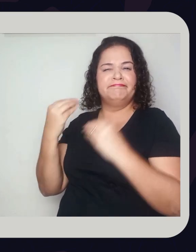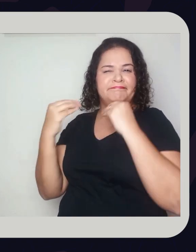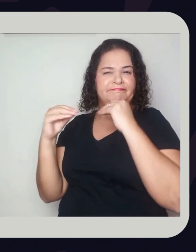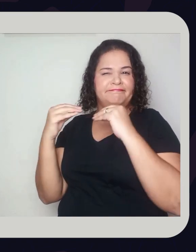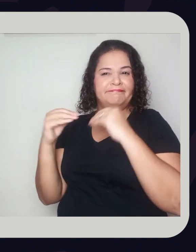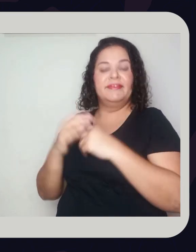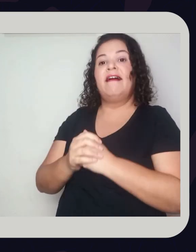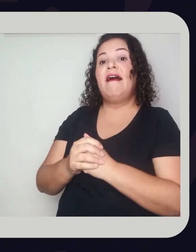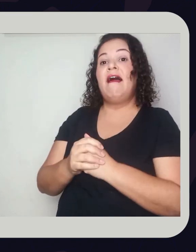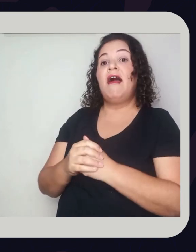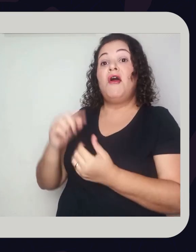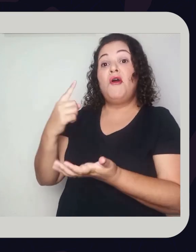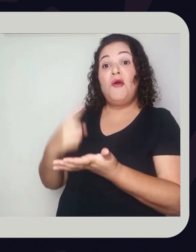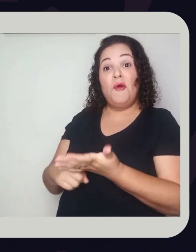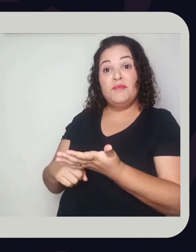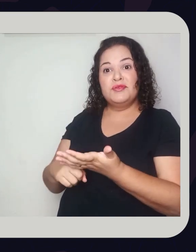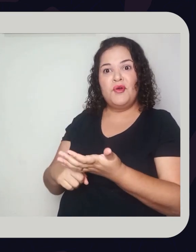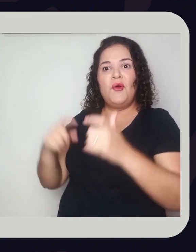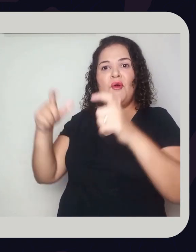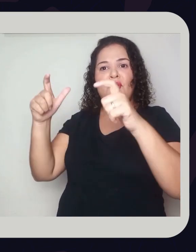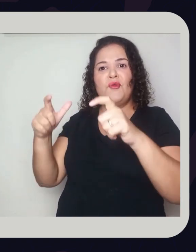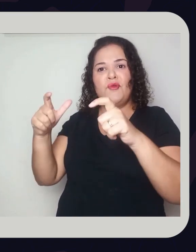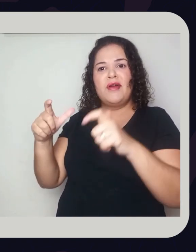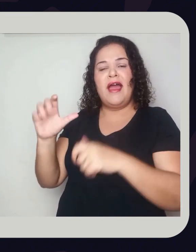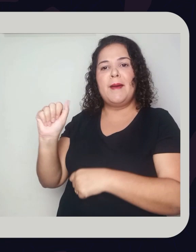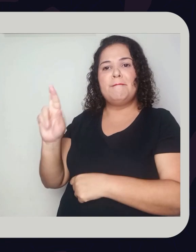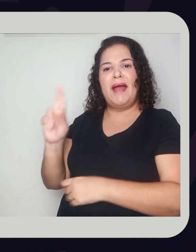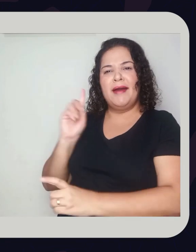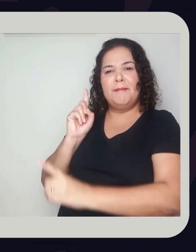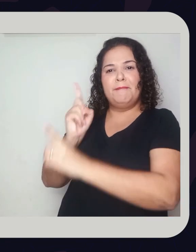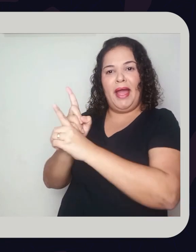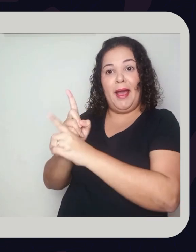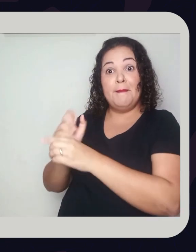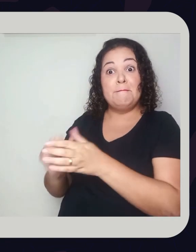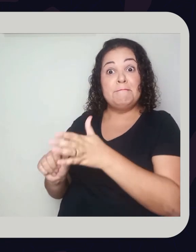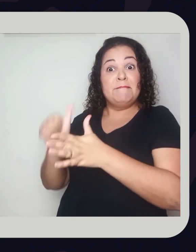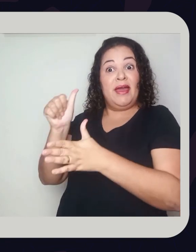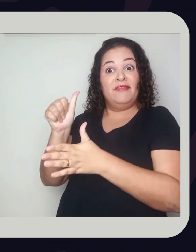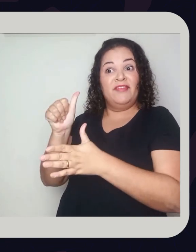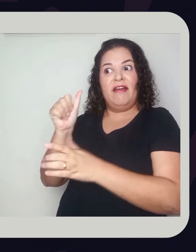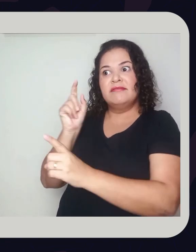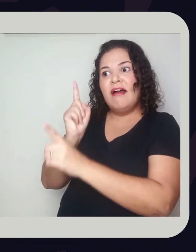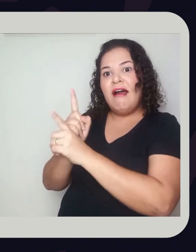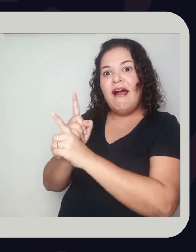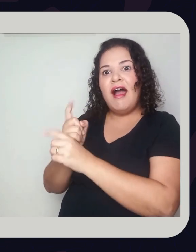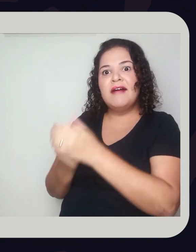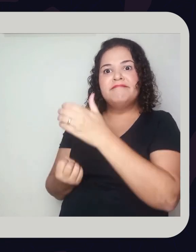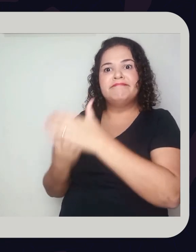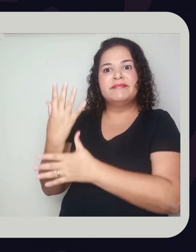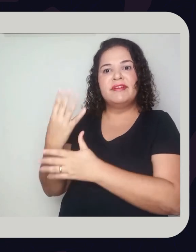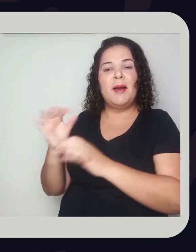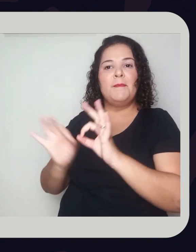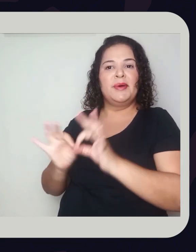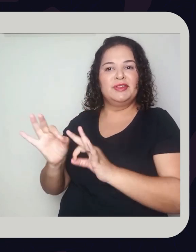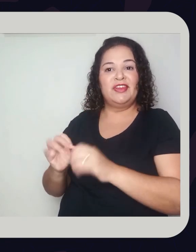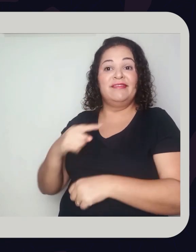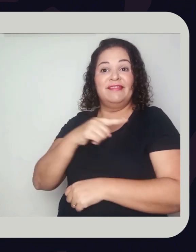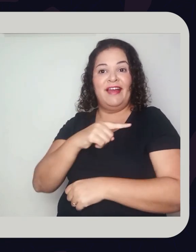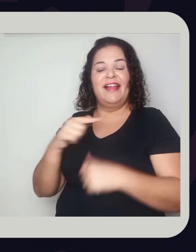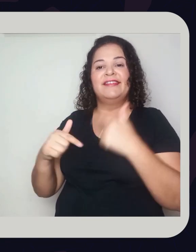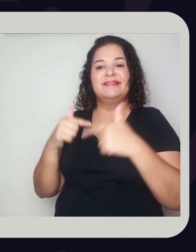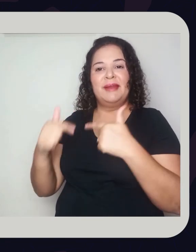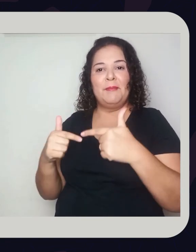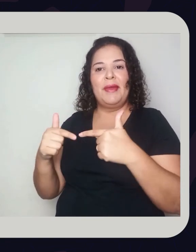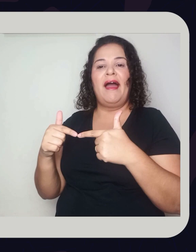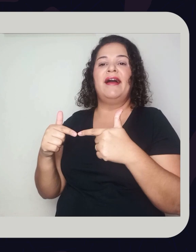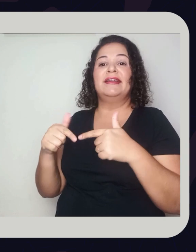relacionamento e a gente marcou o encontro num bar e ali no primeiro encontro a gente cria o Arquitetando o Mundo. A Ari trabalhava